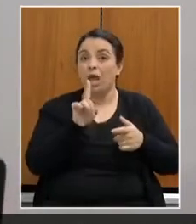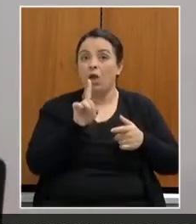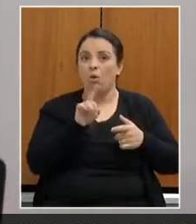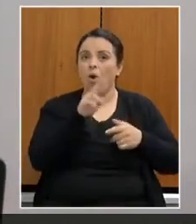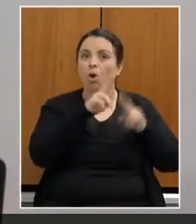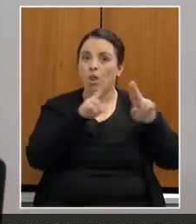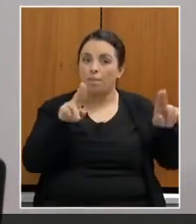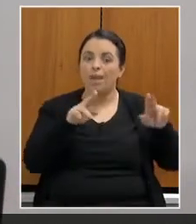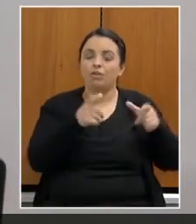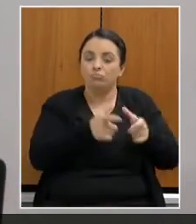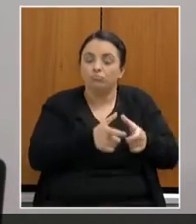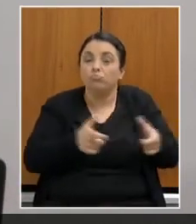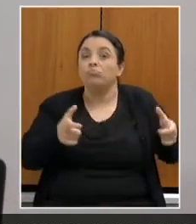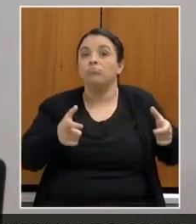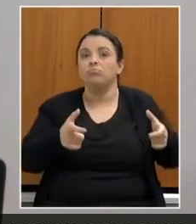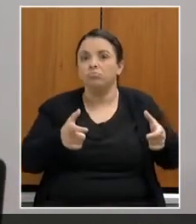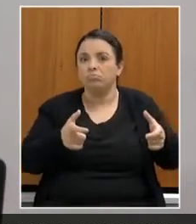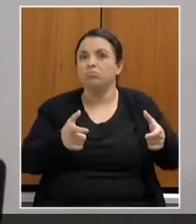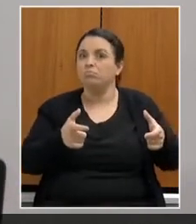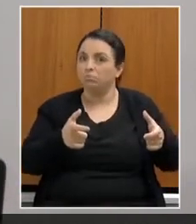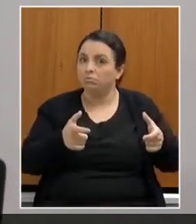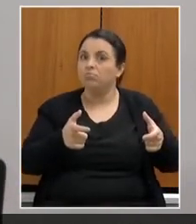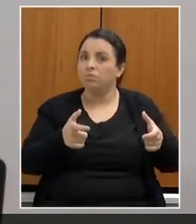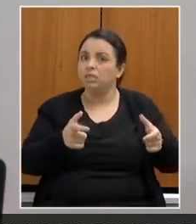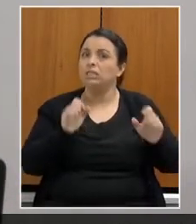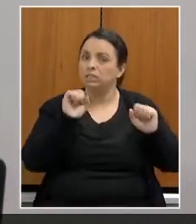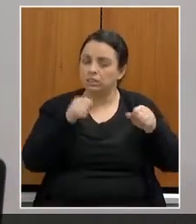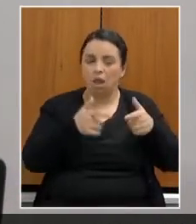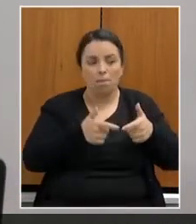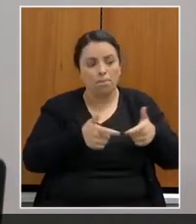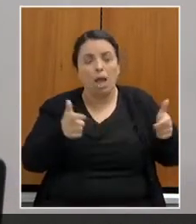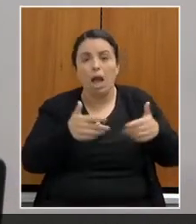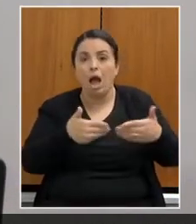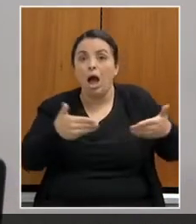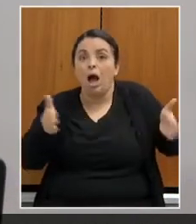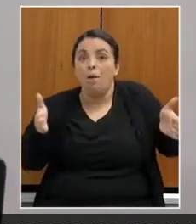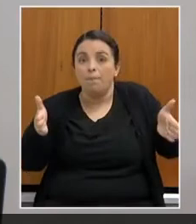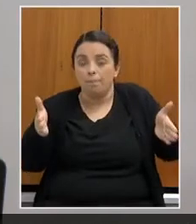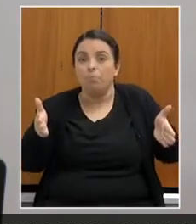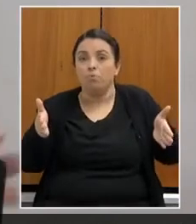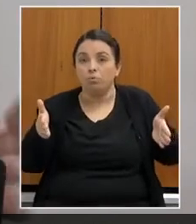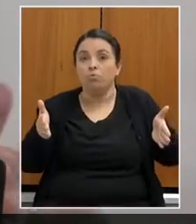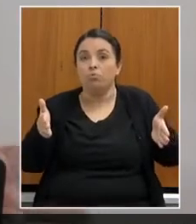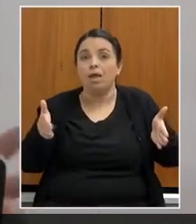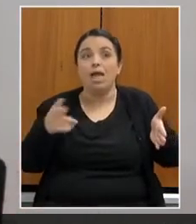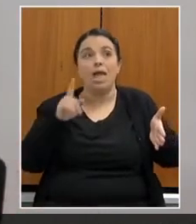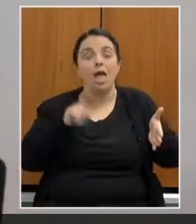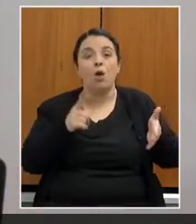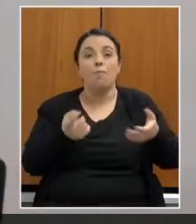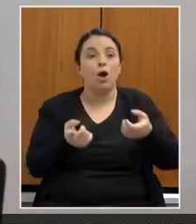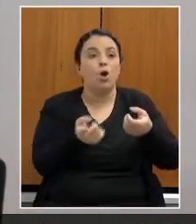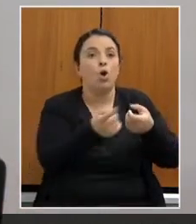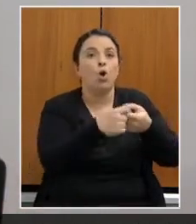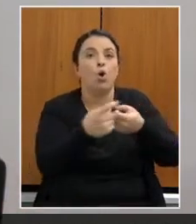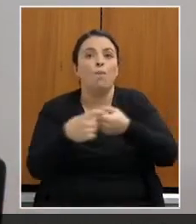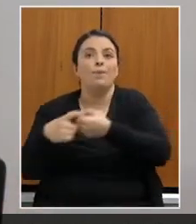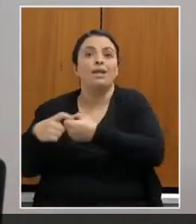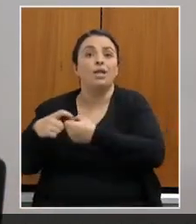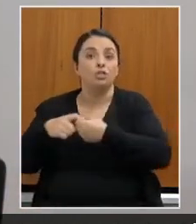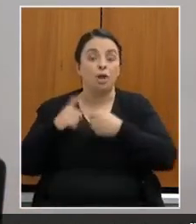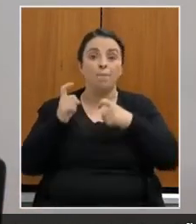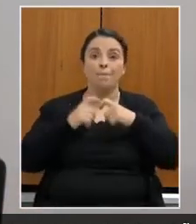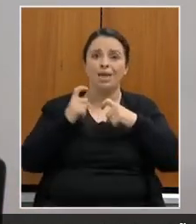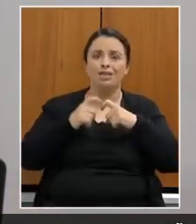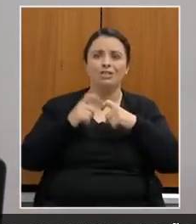grande. É uma cooperativa médica que tem quase